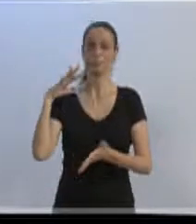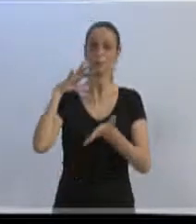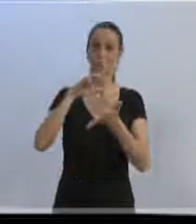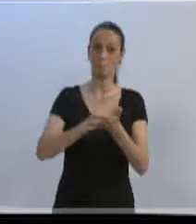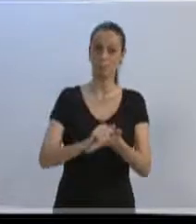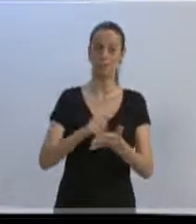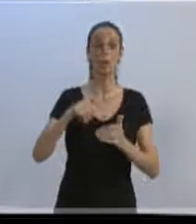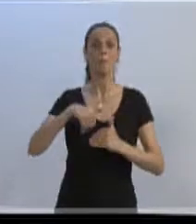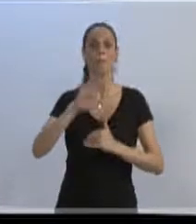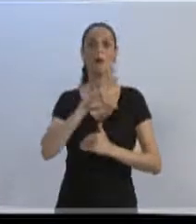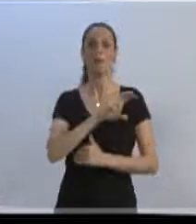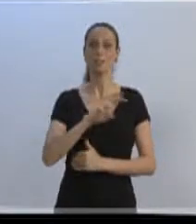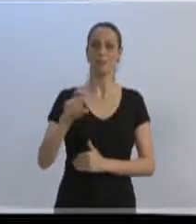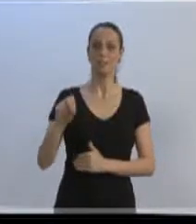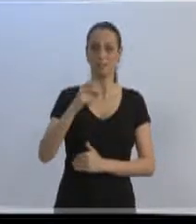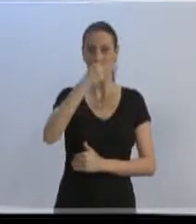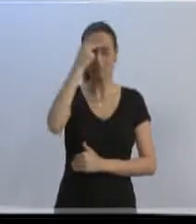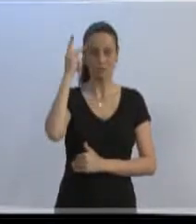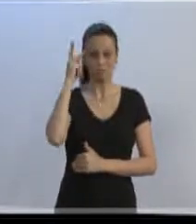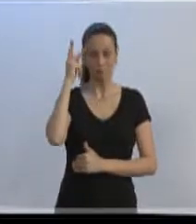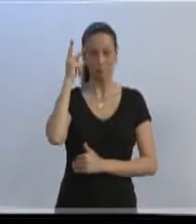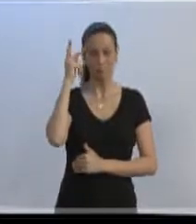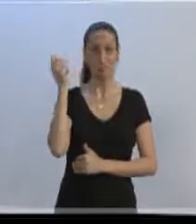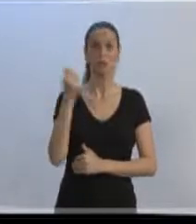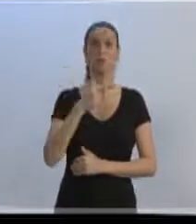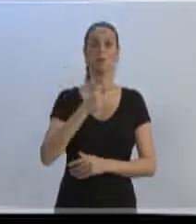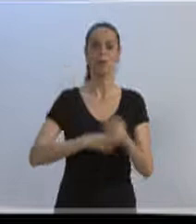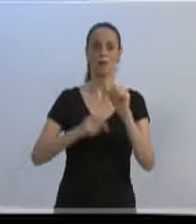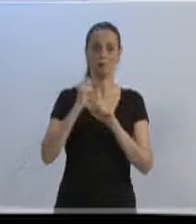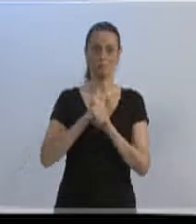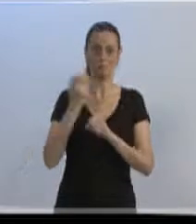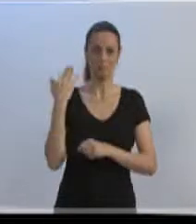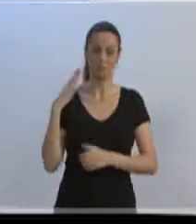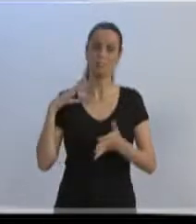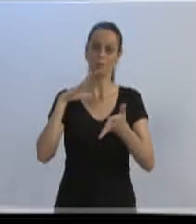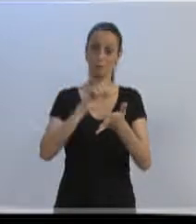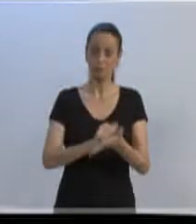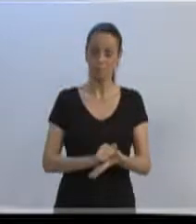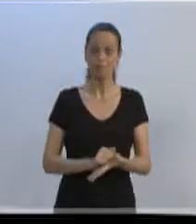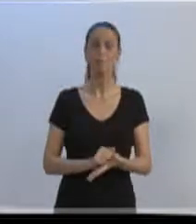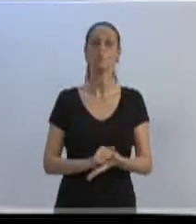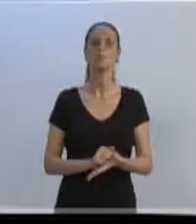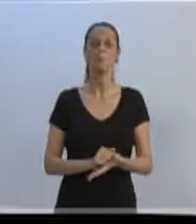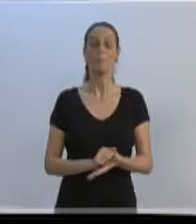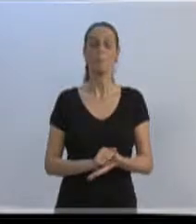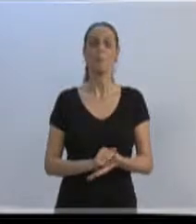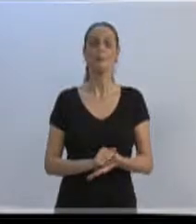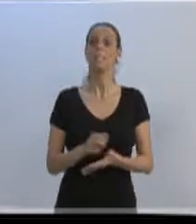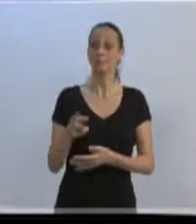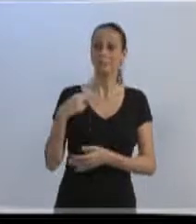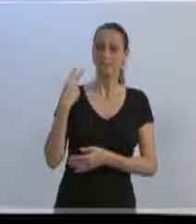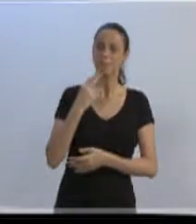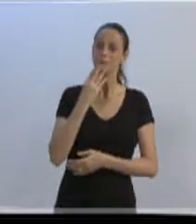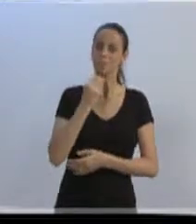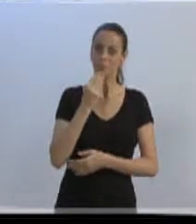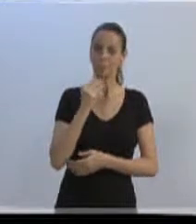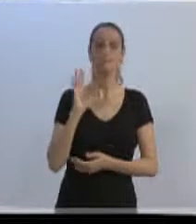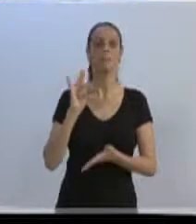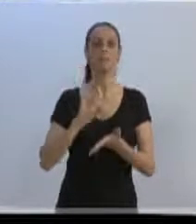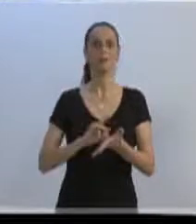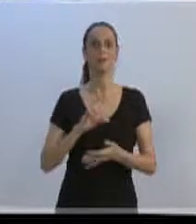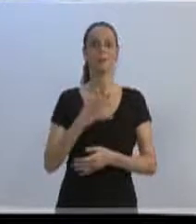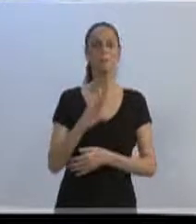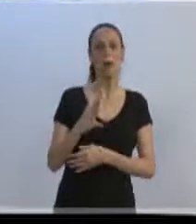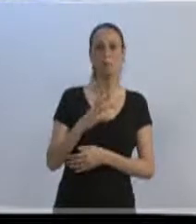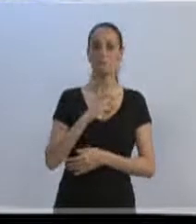mais de 500 pessoas a mais do que ano passado em inscrições mais tranquilamente vereador bruno tivemos aí quatro